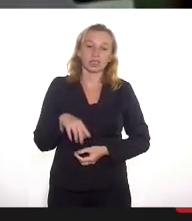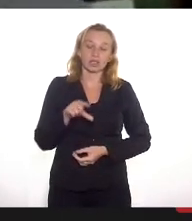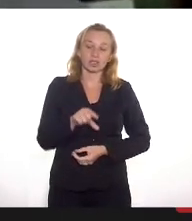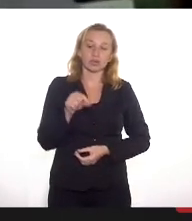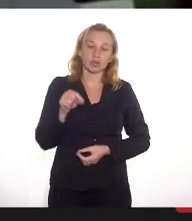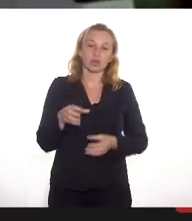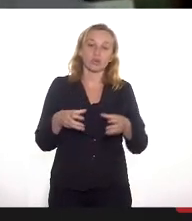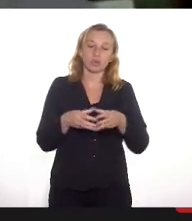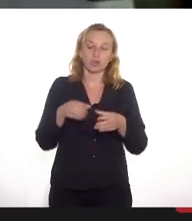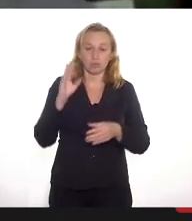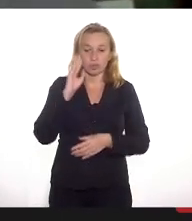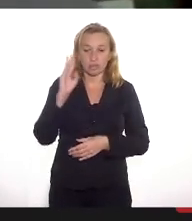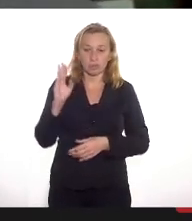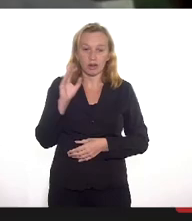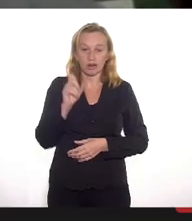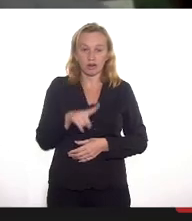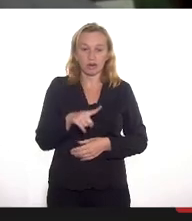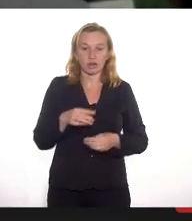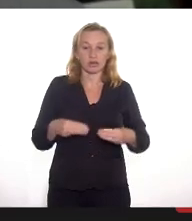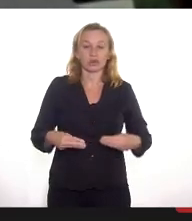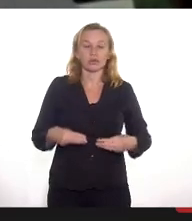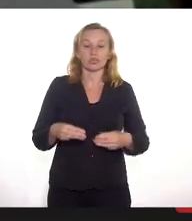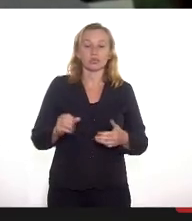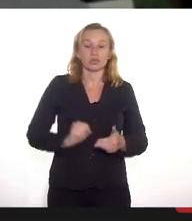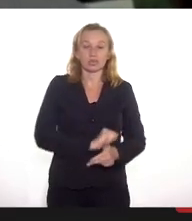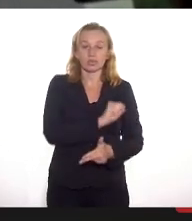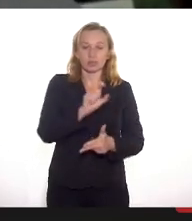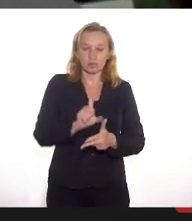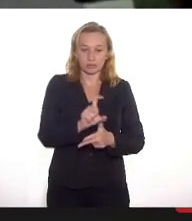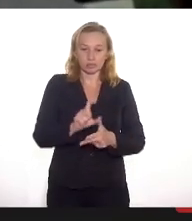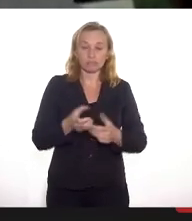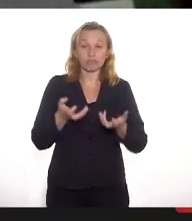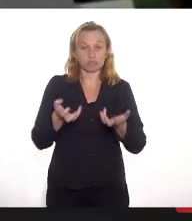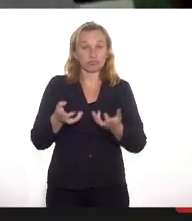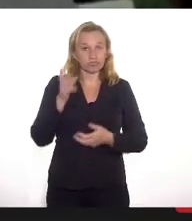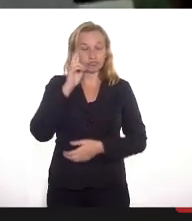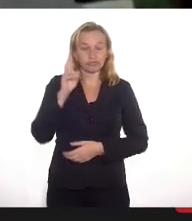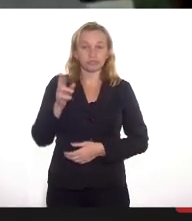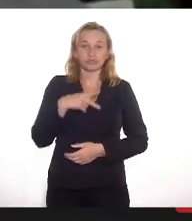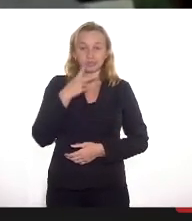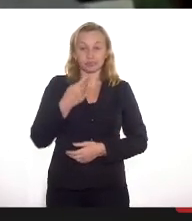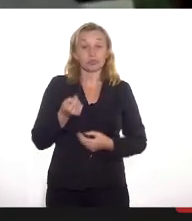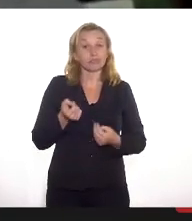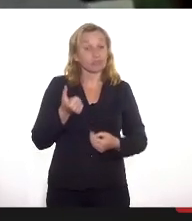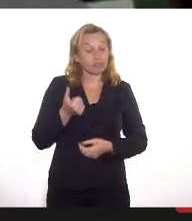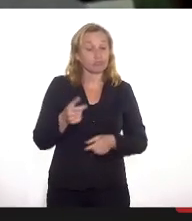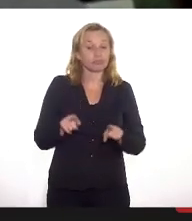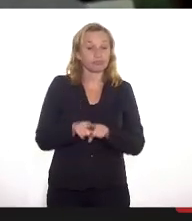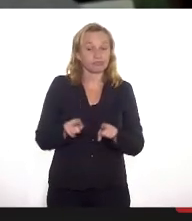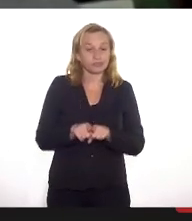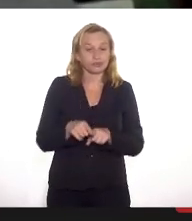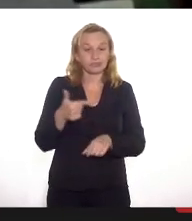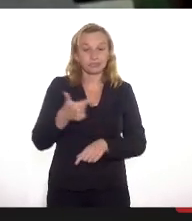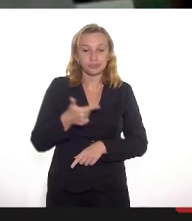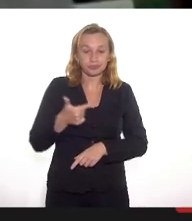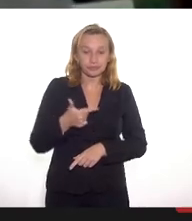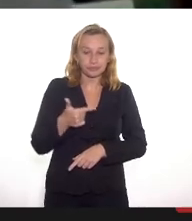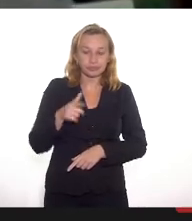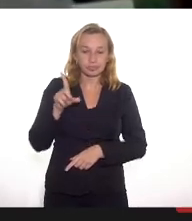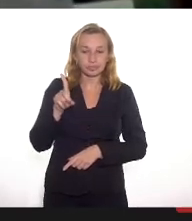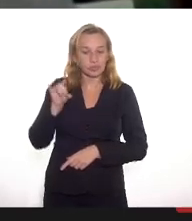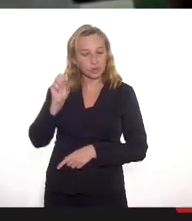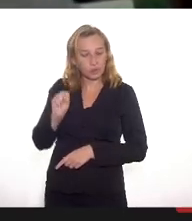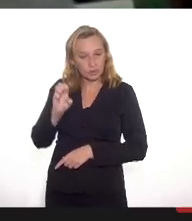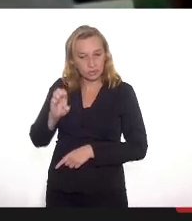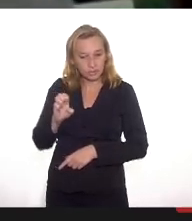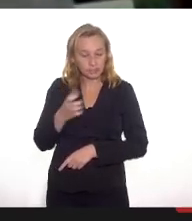nesse caso aí vacinar é o Executivo mas eu queria que o senhor falasse um pouquinho dessa questão também da segunda dose né que já